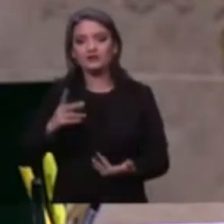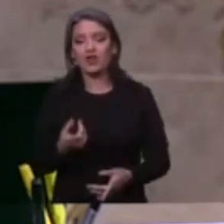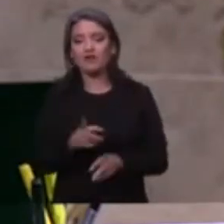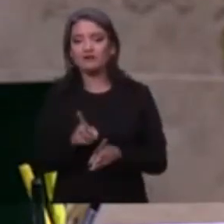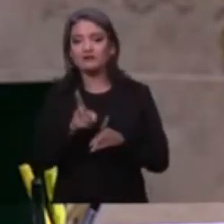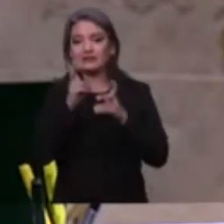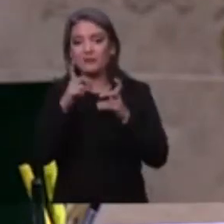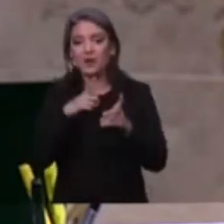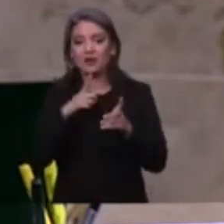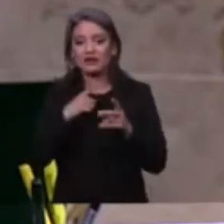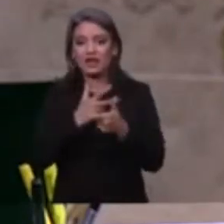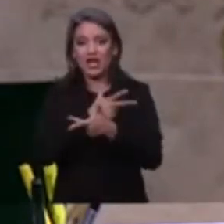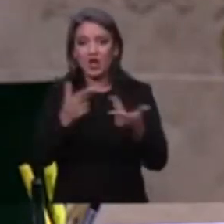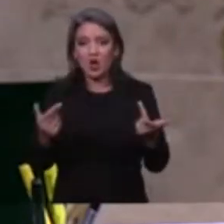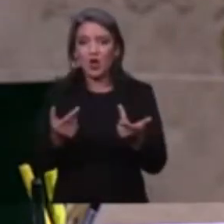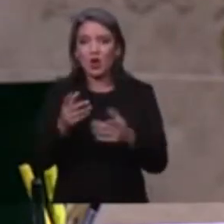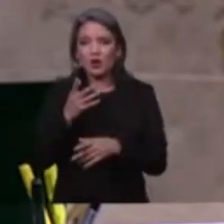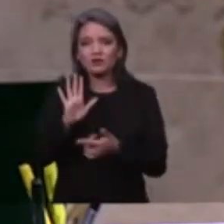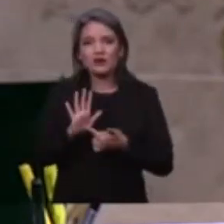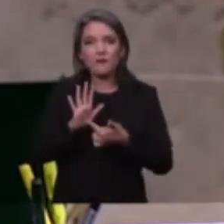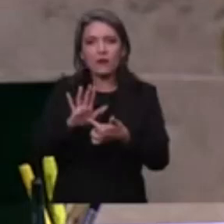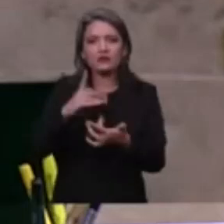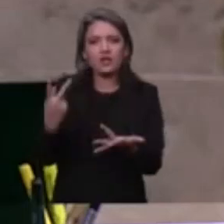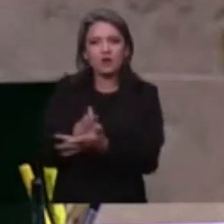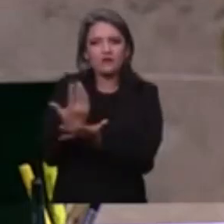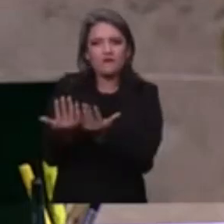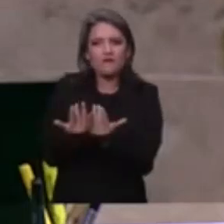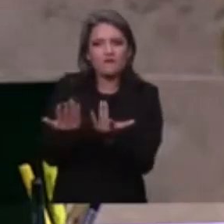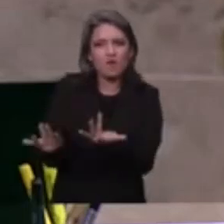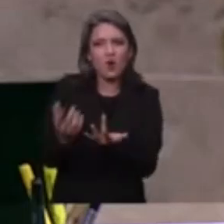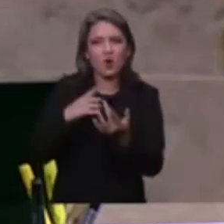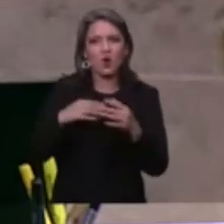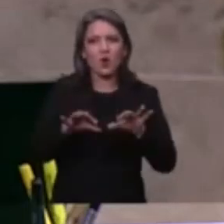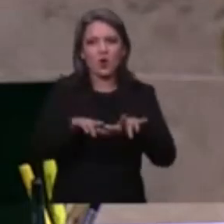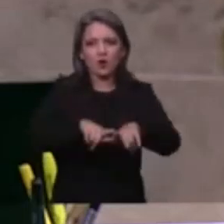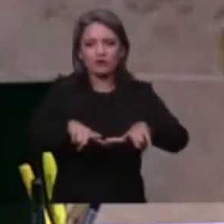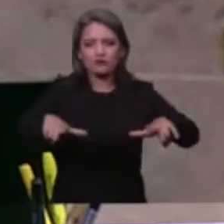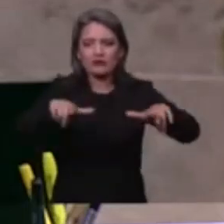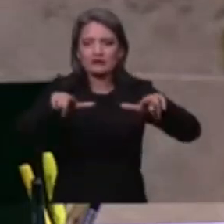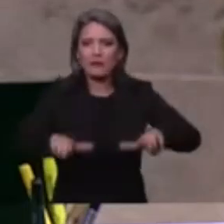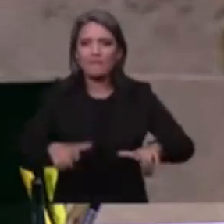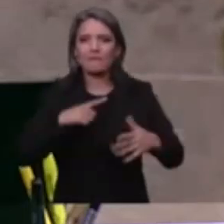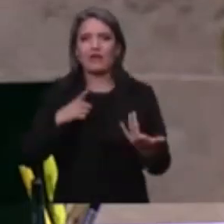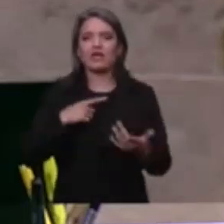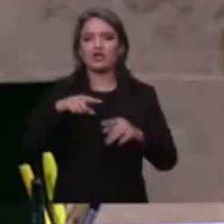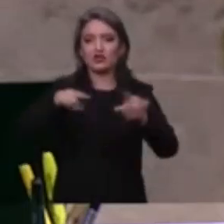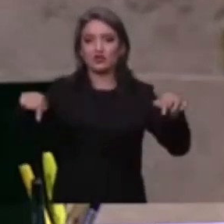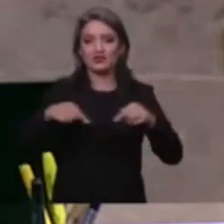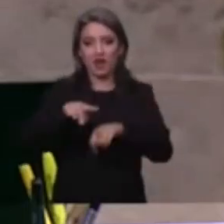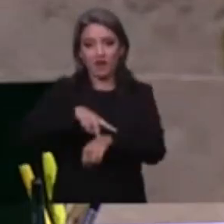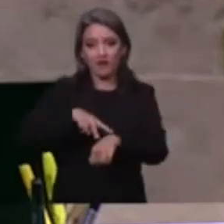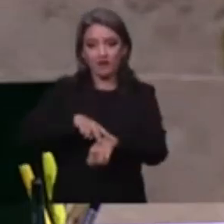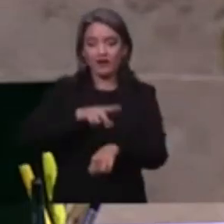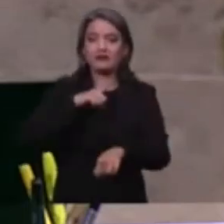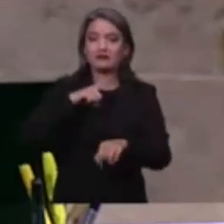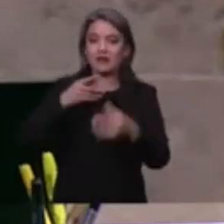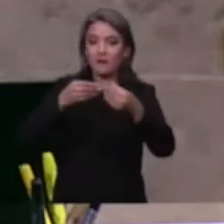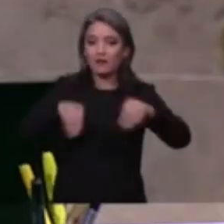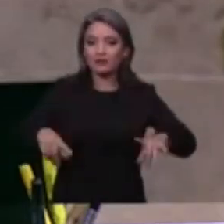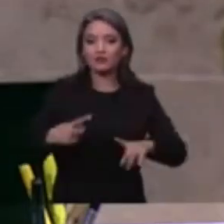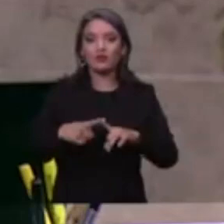identificadas manchas de fogo em diversos pontos, carpete, salão verde, bastante comprometido devido ao